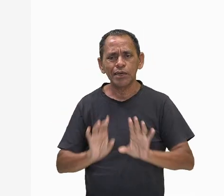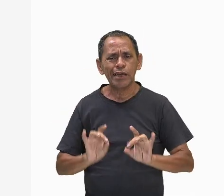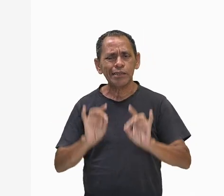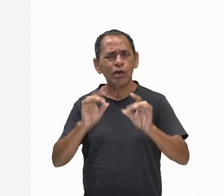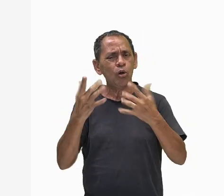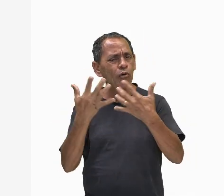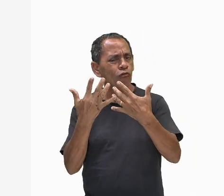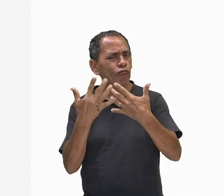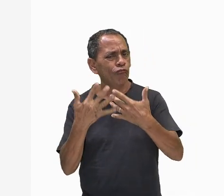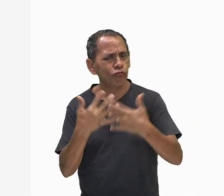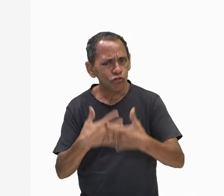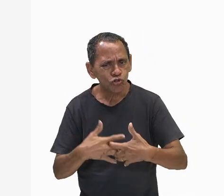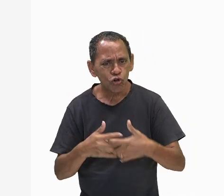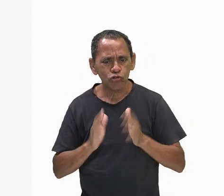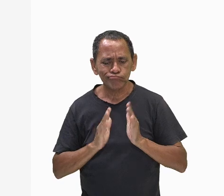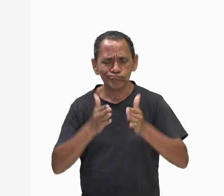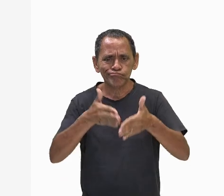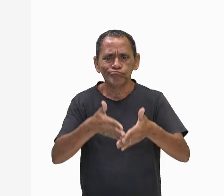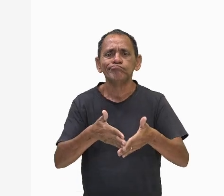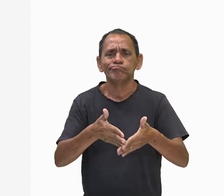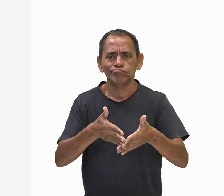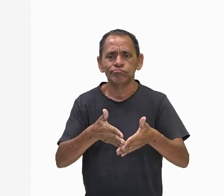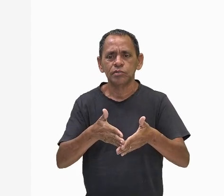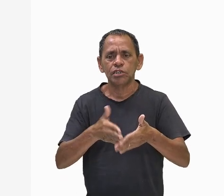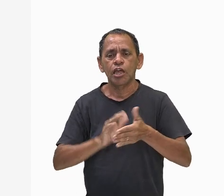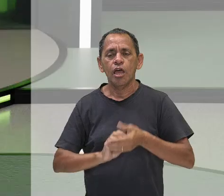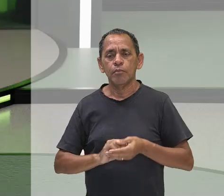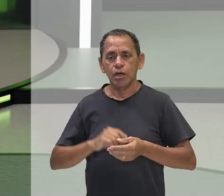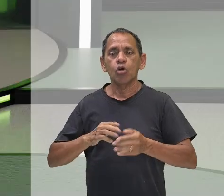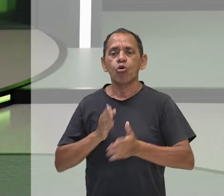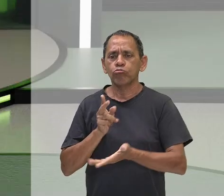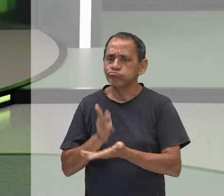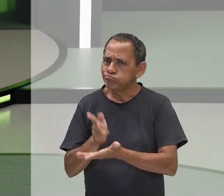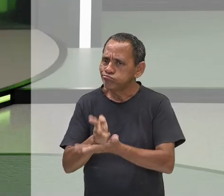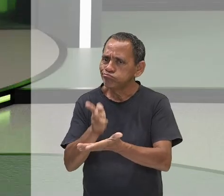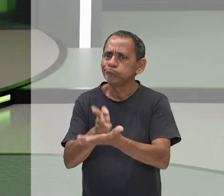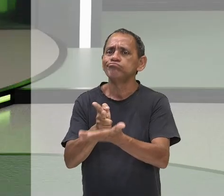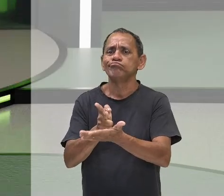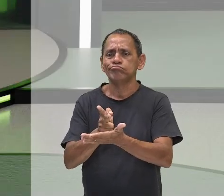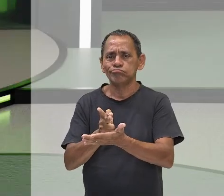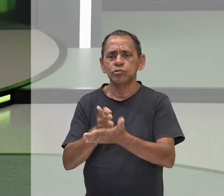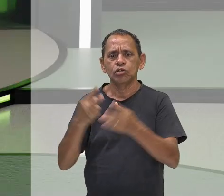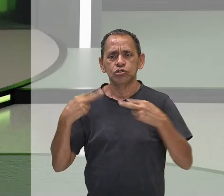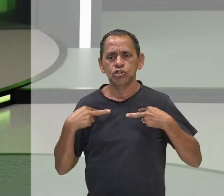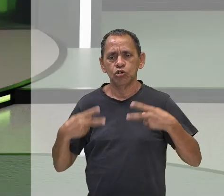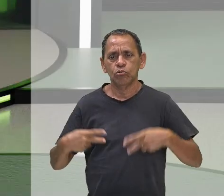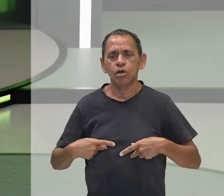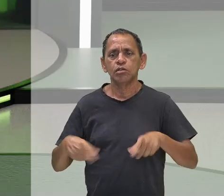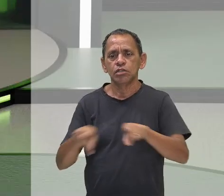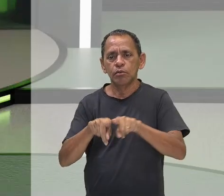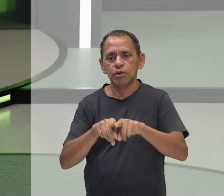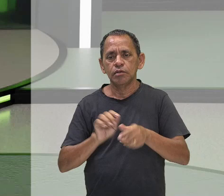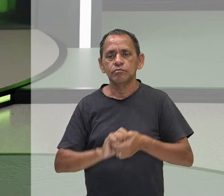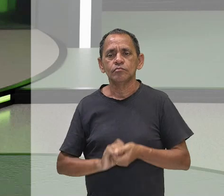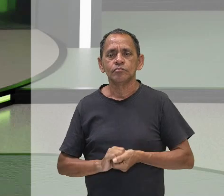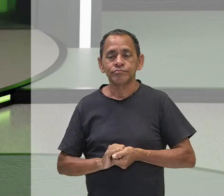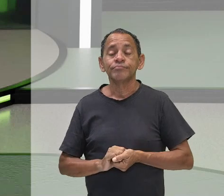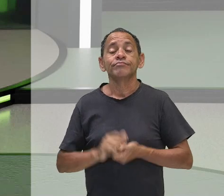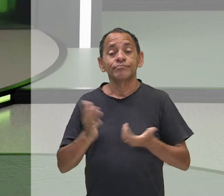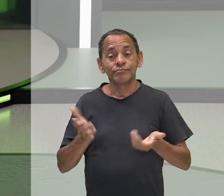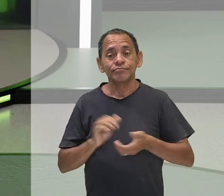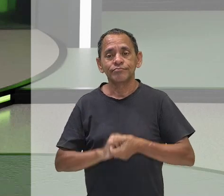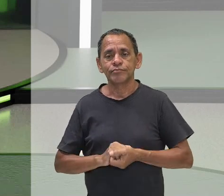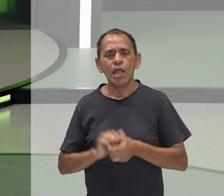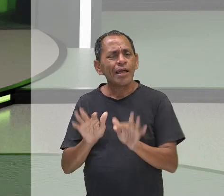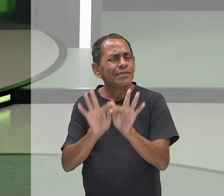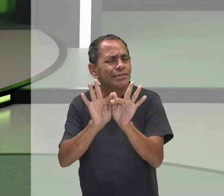combinam todos para a perpetuação da espécie. Então, gente, é muito simples. Esse aparelho todinho aqui que vocês